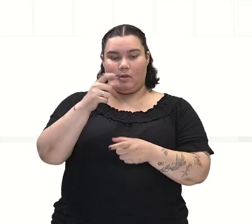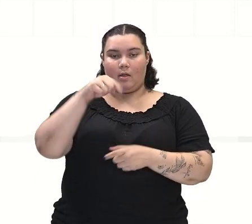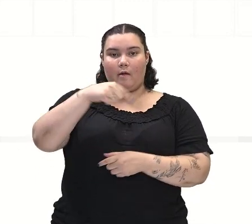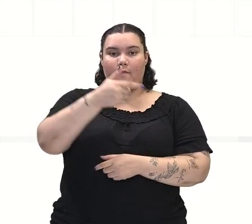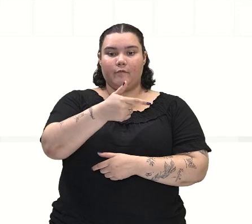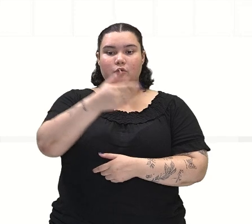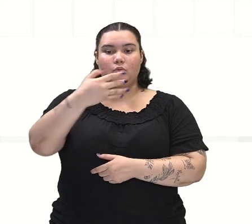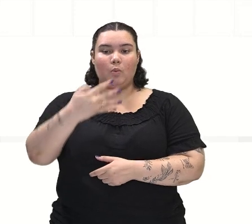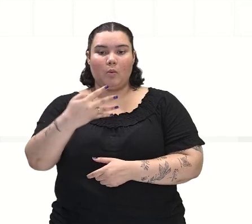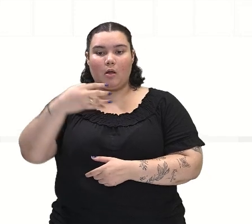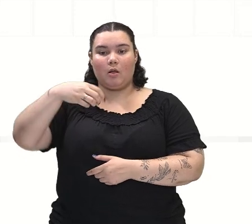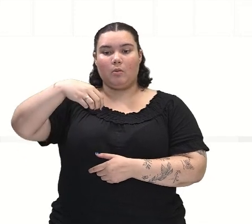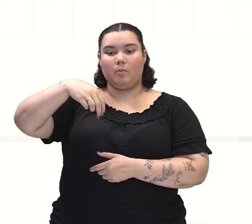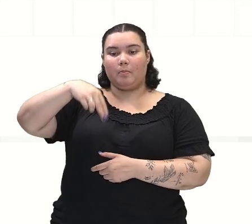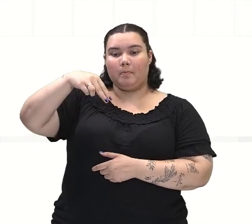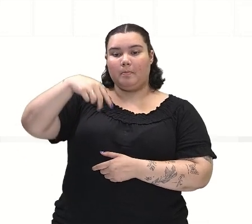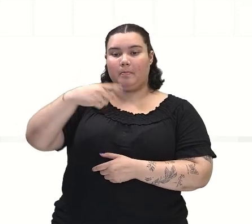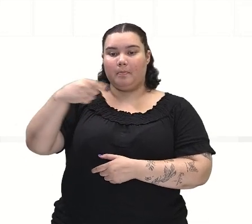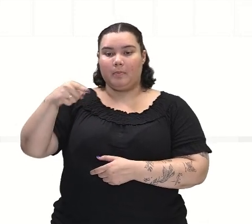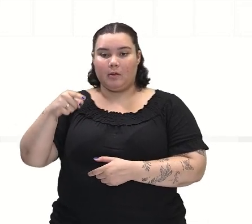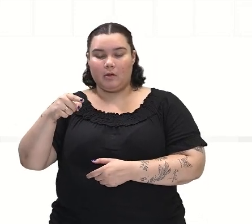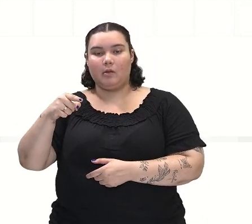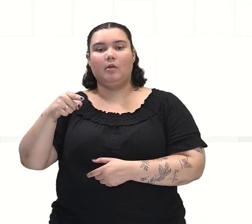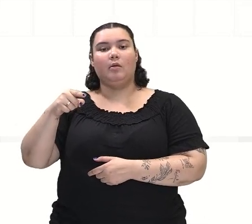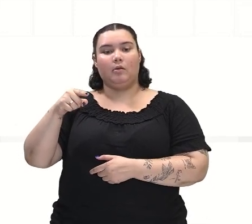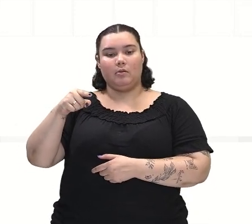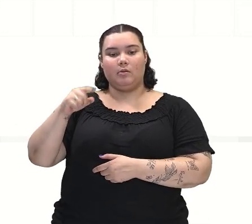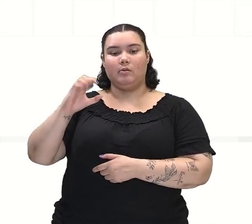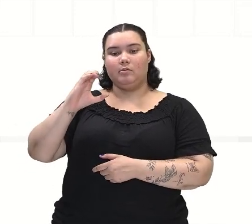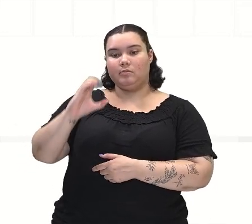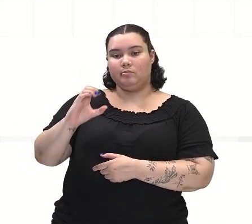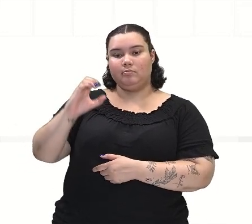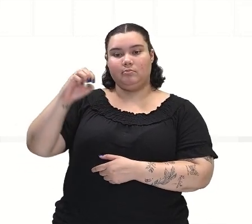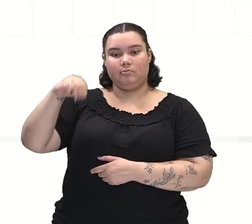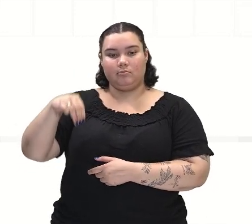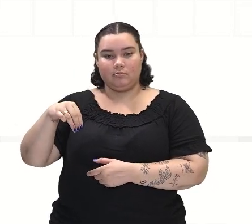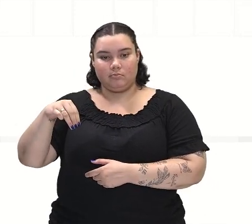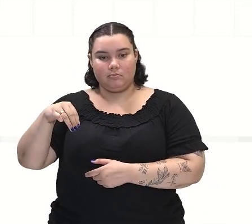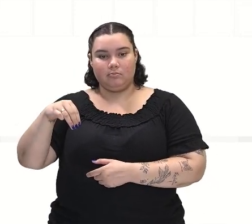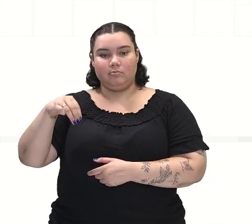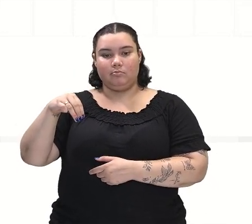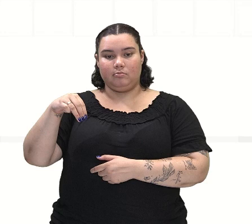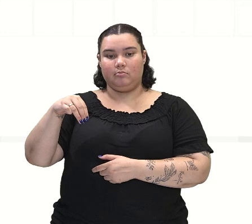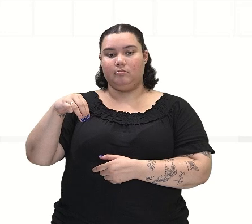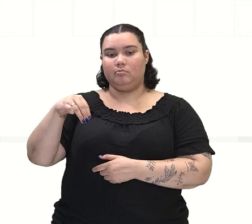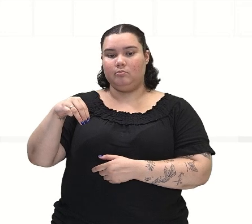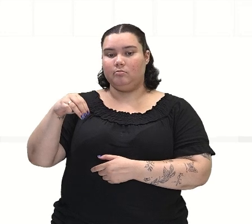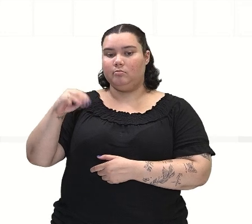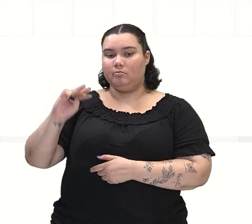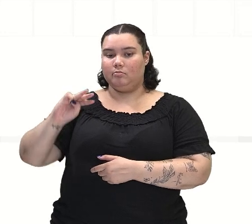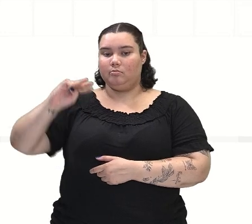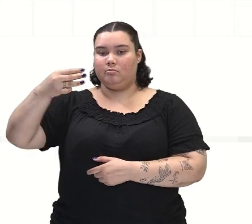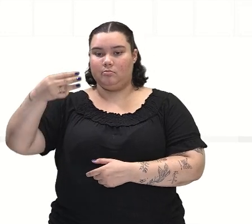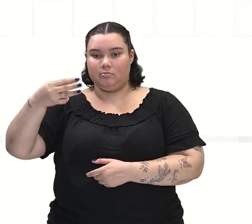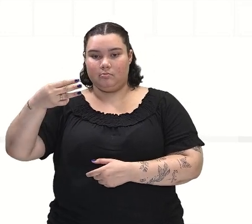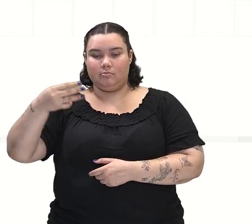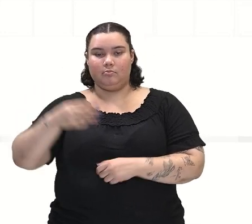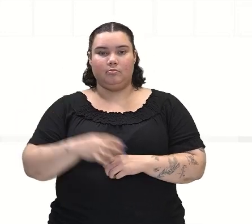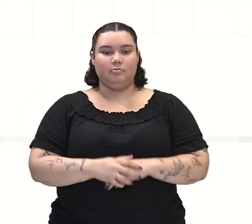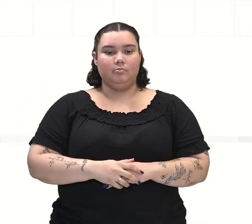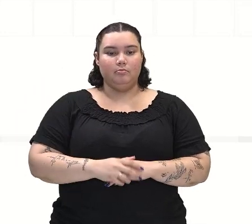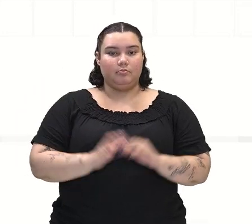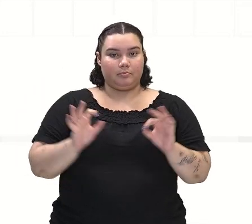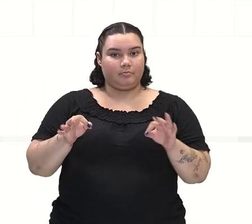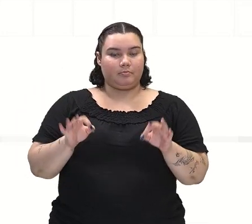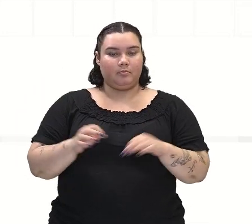π, né? 24 π o quê? 24 π, aí sim, né? Centímetros cúbicos,